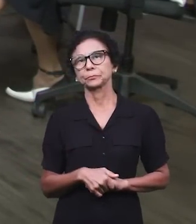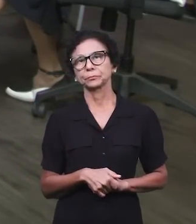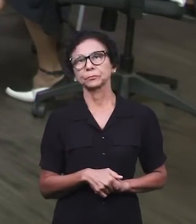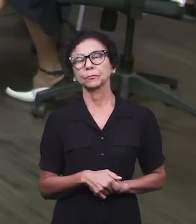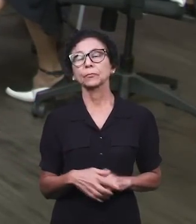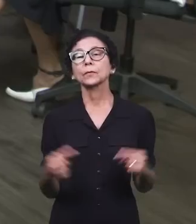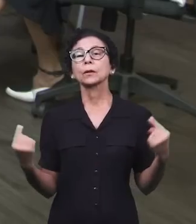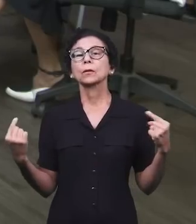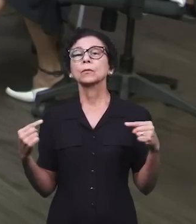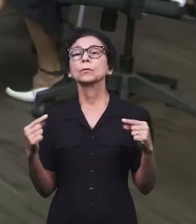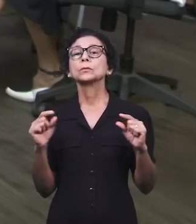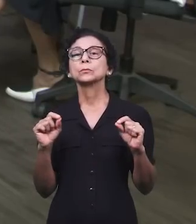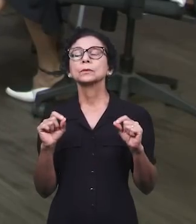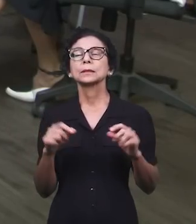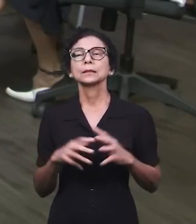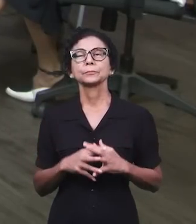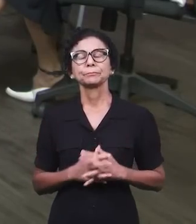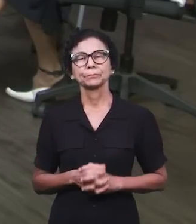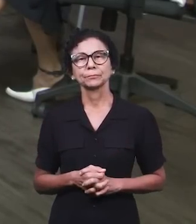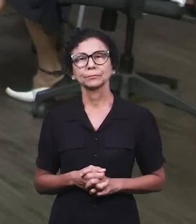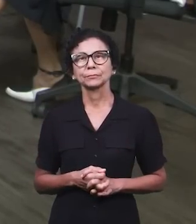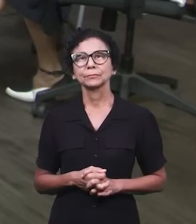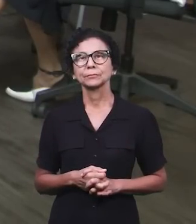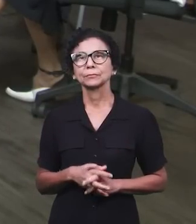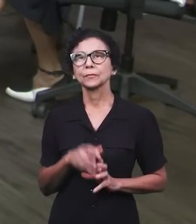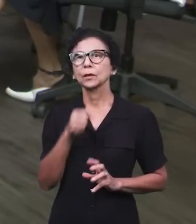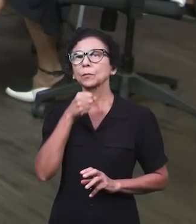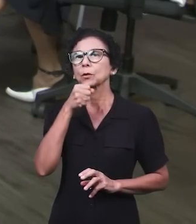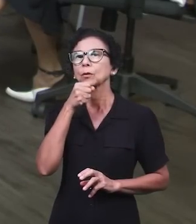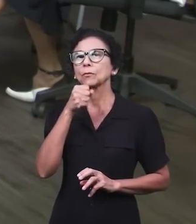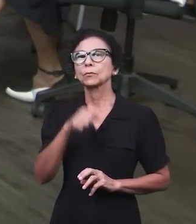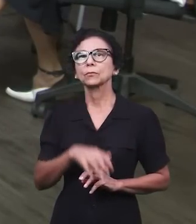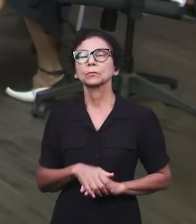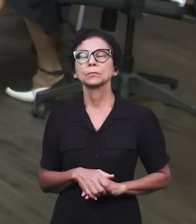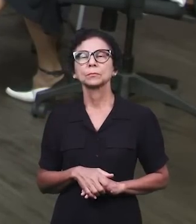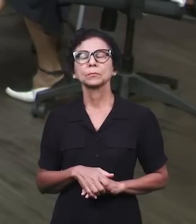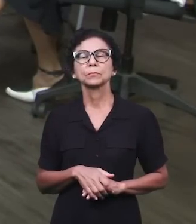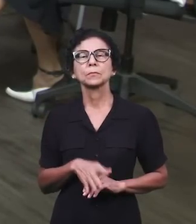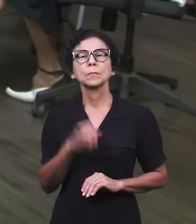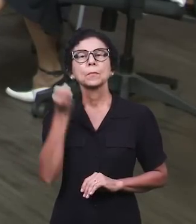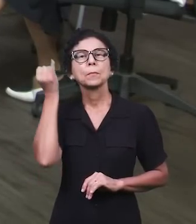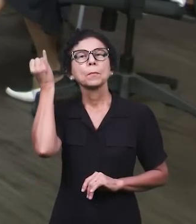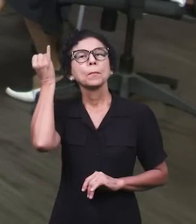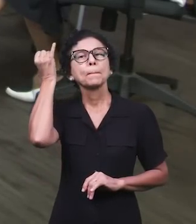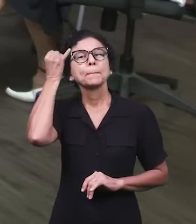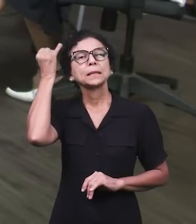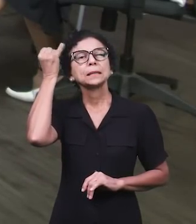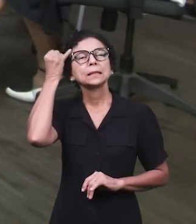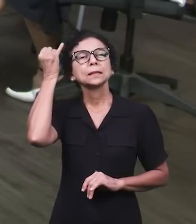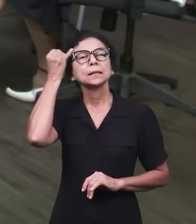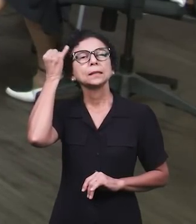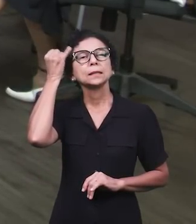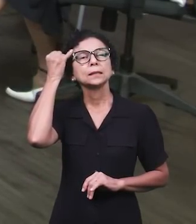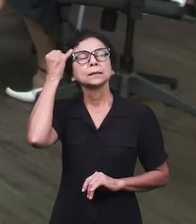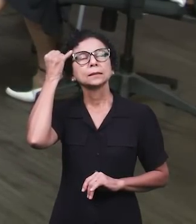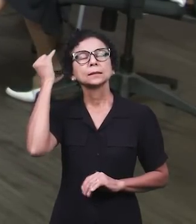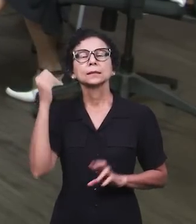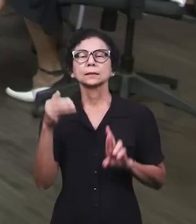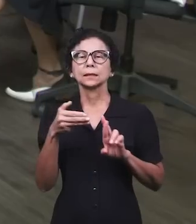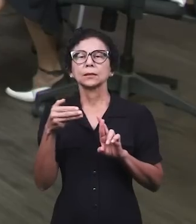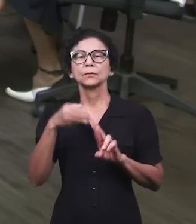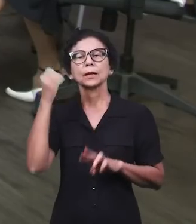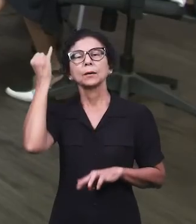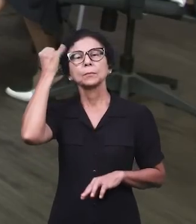É contra o que a Bíblia está falando? Fala no microfone. Contra a preguiça. Contra a preguiça. Isso.